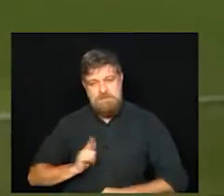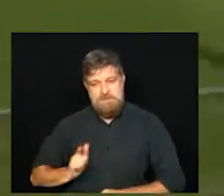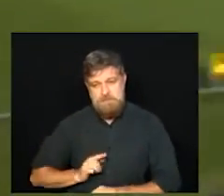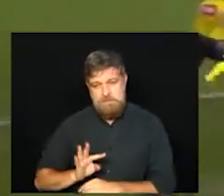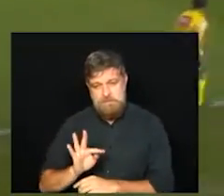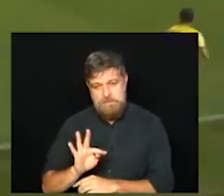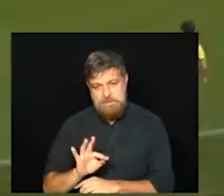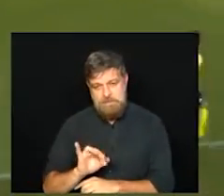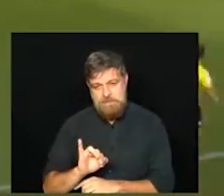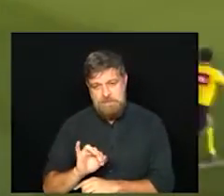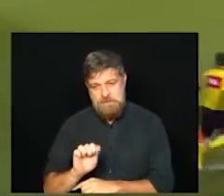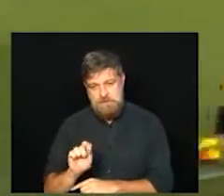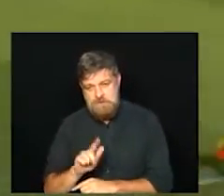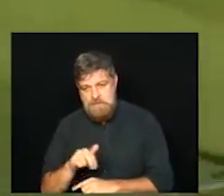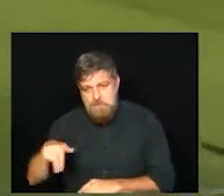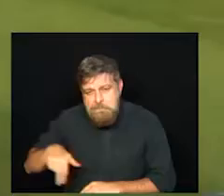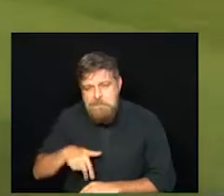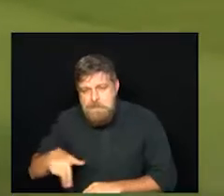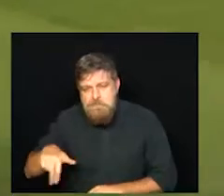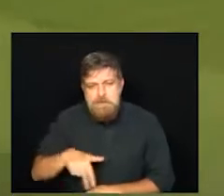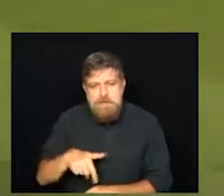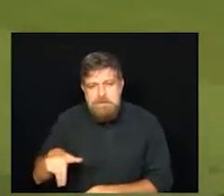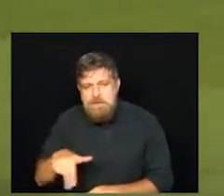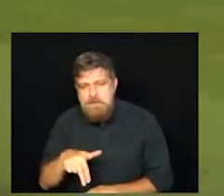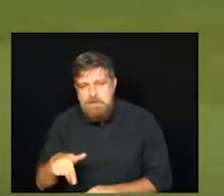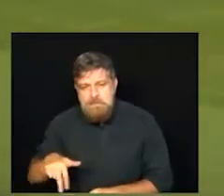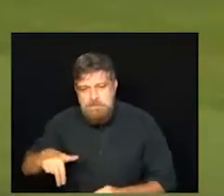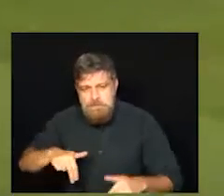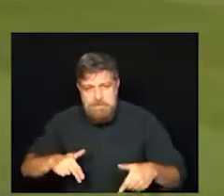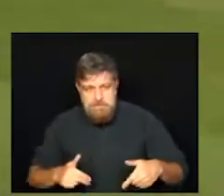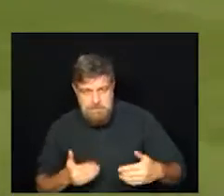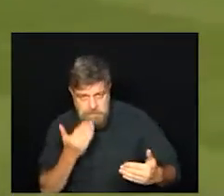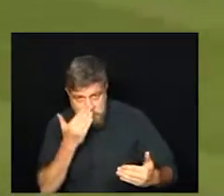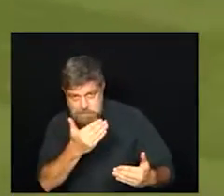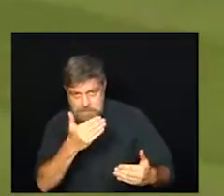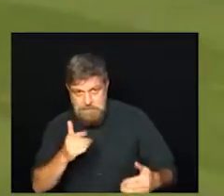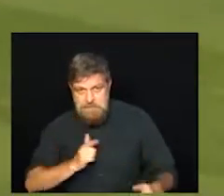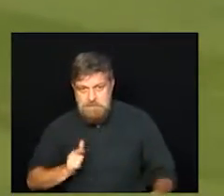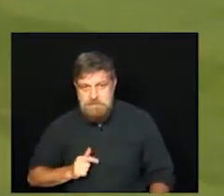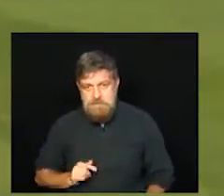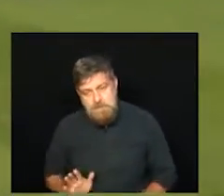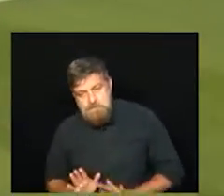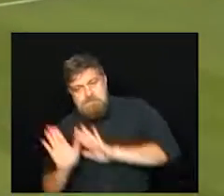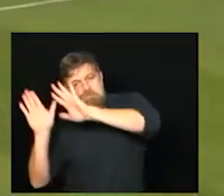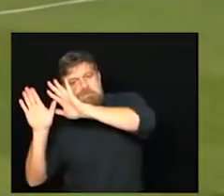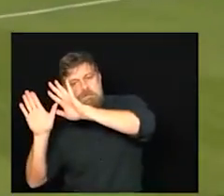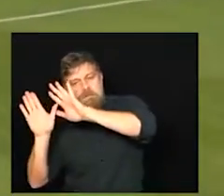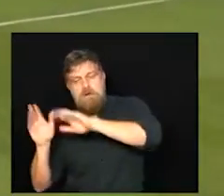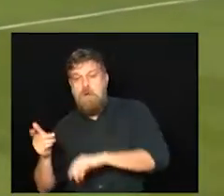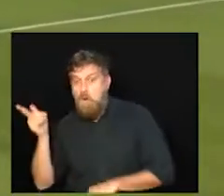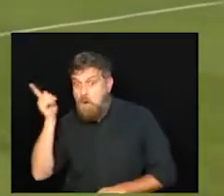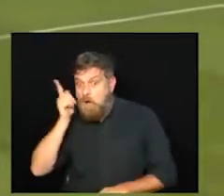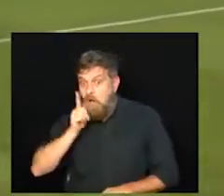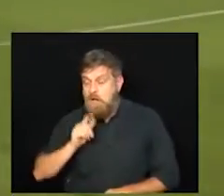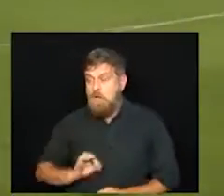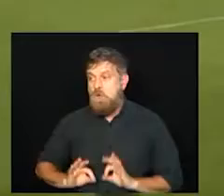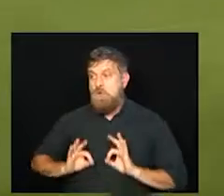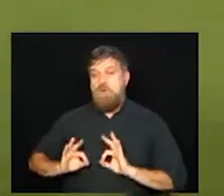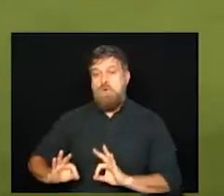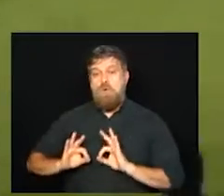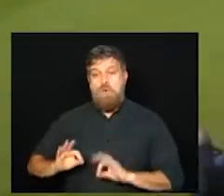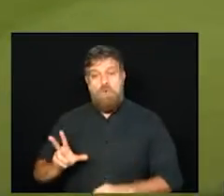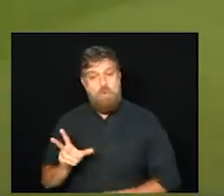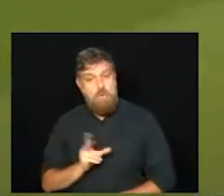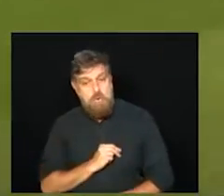Thiago Orobó caminhou como quis e, cara a cara, obrigou o goleiro Ivan a fazer uma bela defesa.